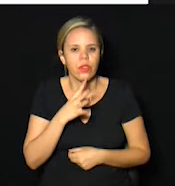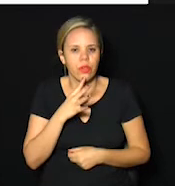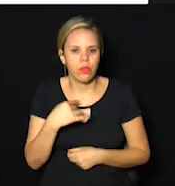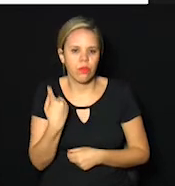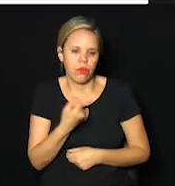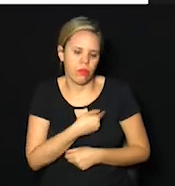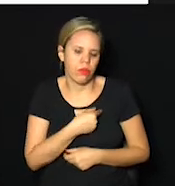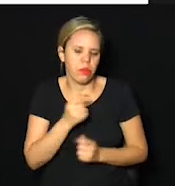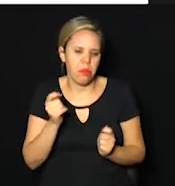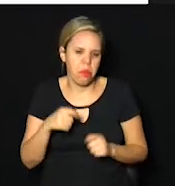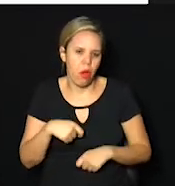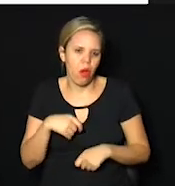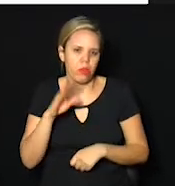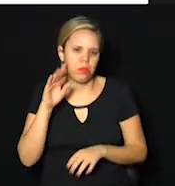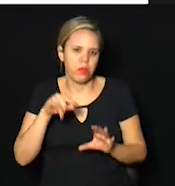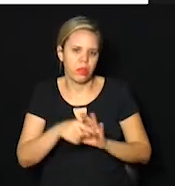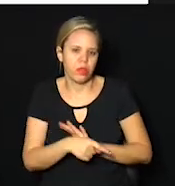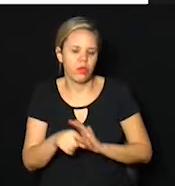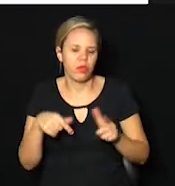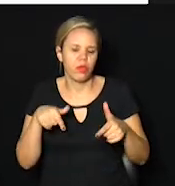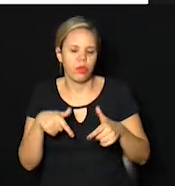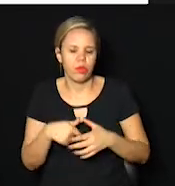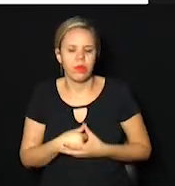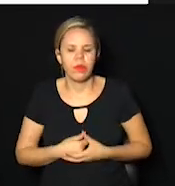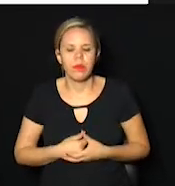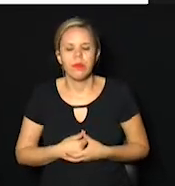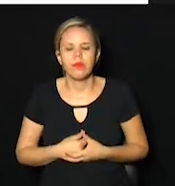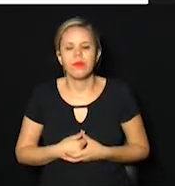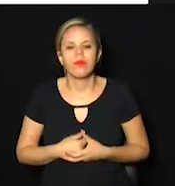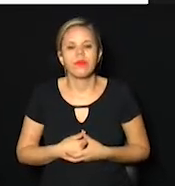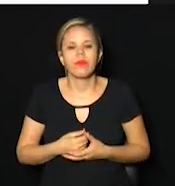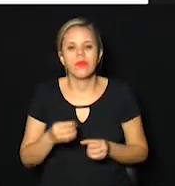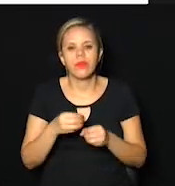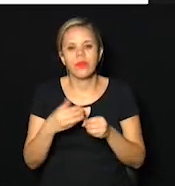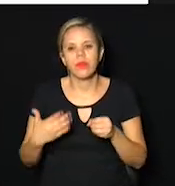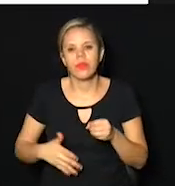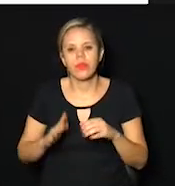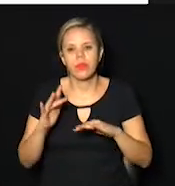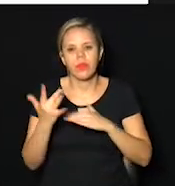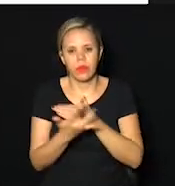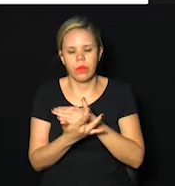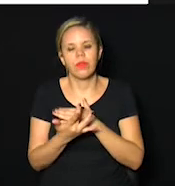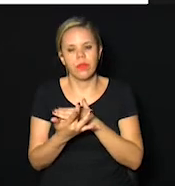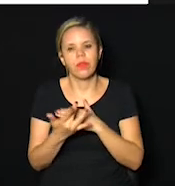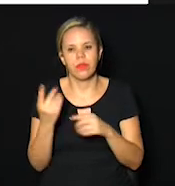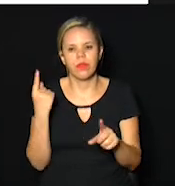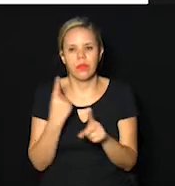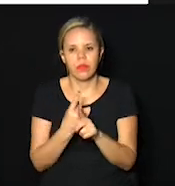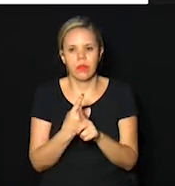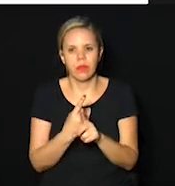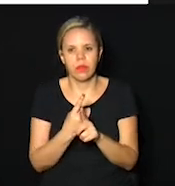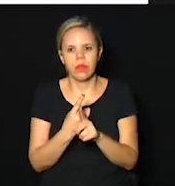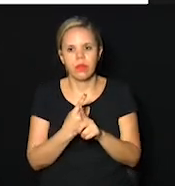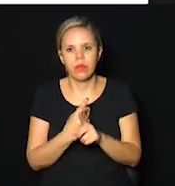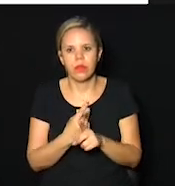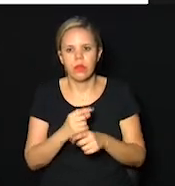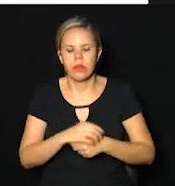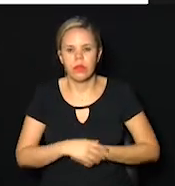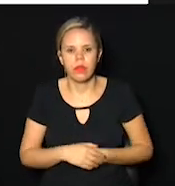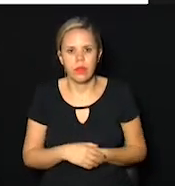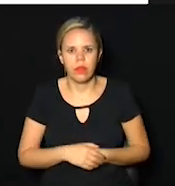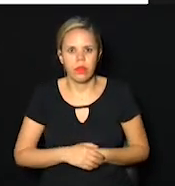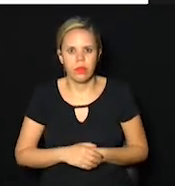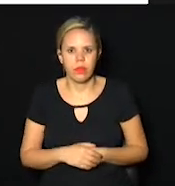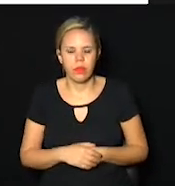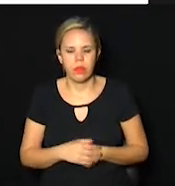gente um pouco mais, ver o processo de produção de conteúdo nas redes sociais, podem encontrar aí. Porém, a